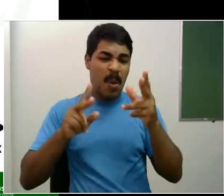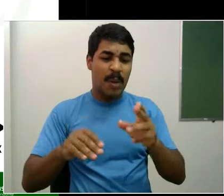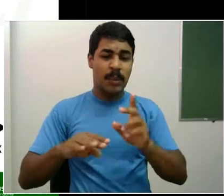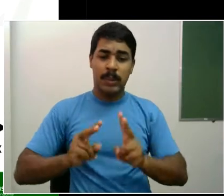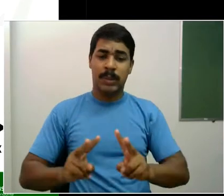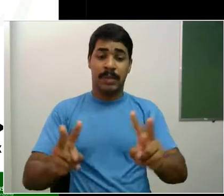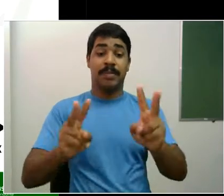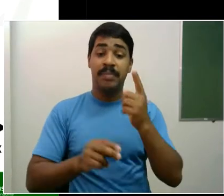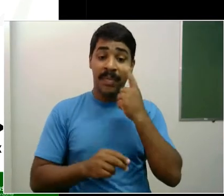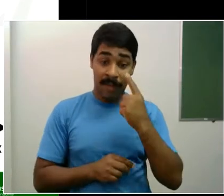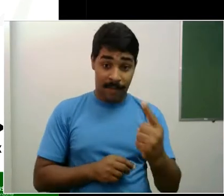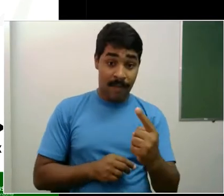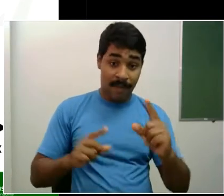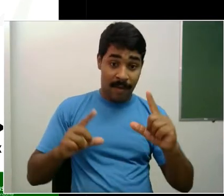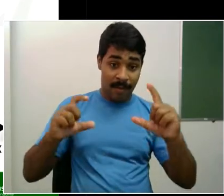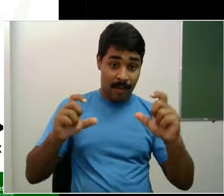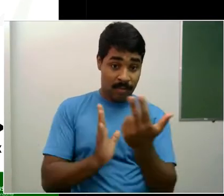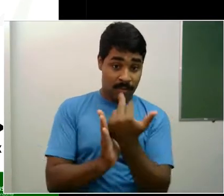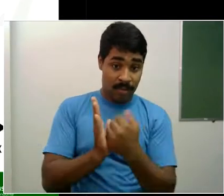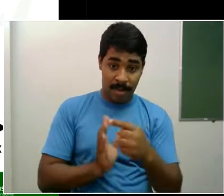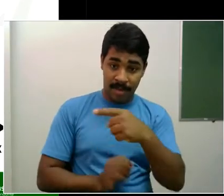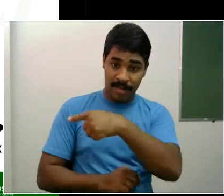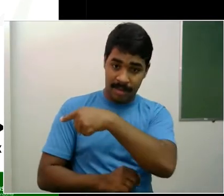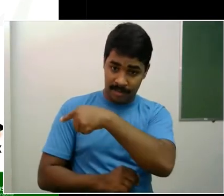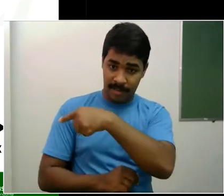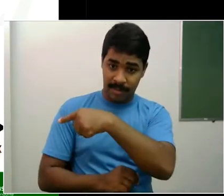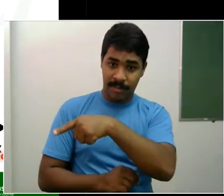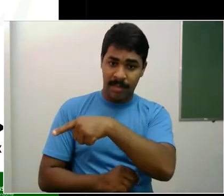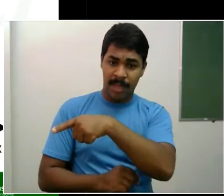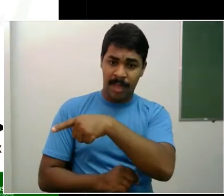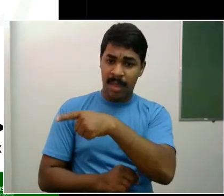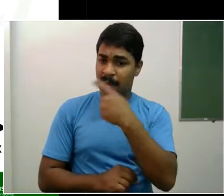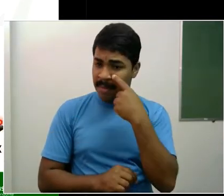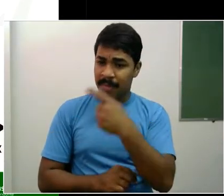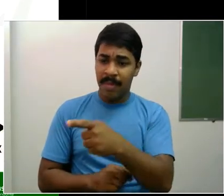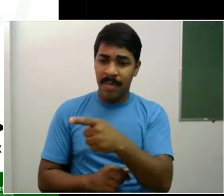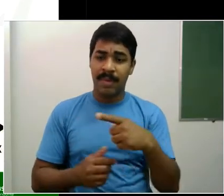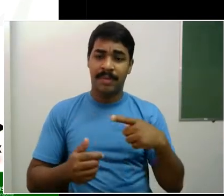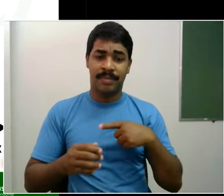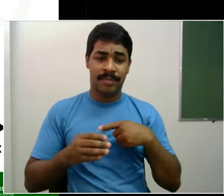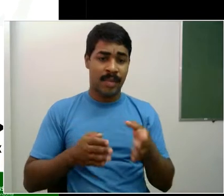percorrendo uma estrada reta, tá? Que está